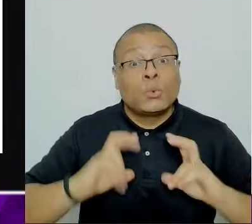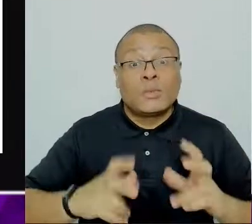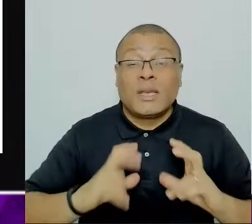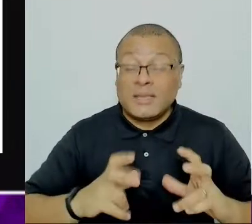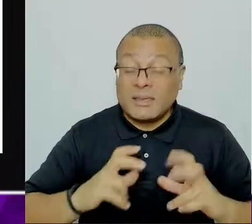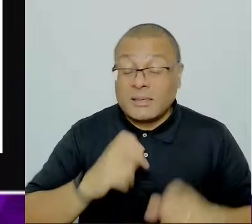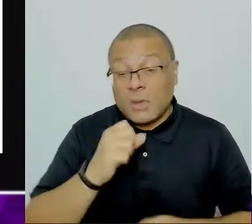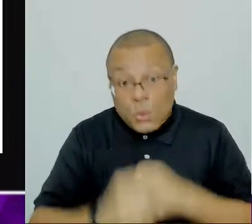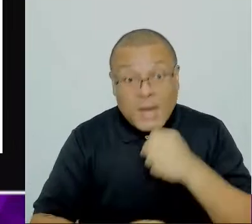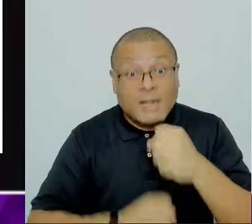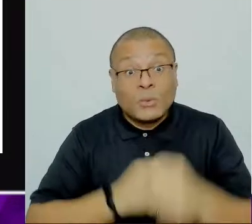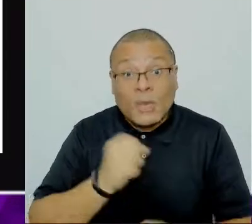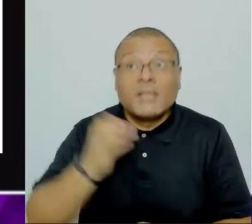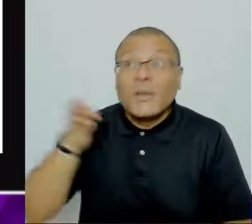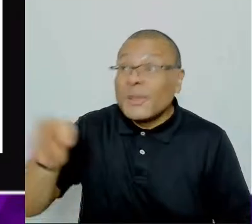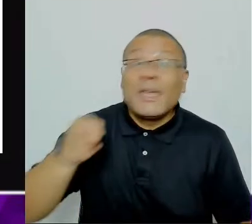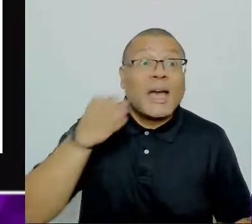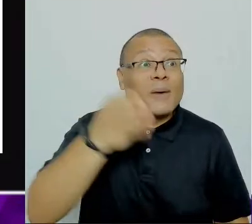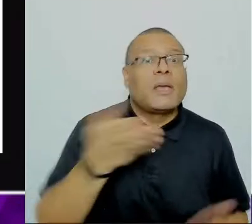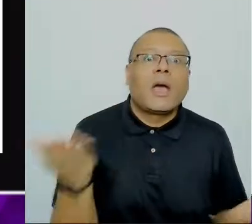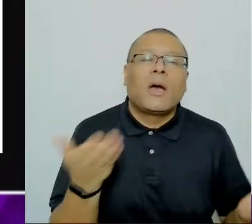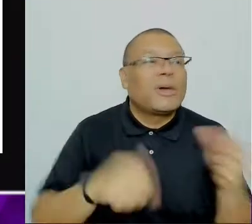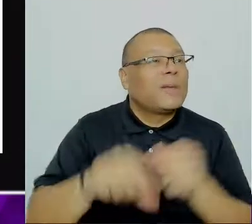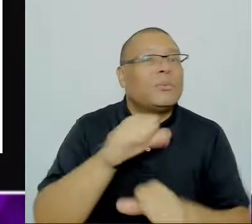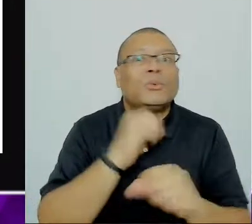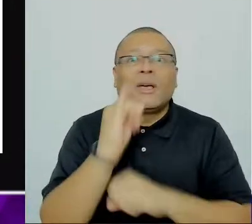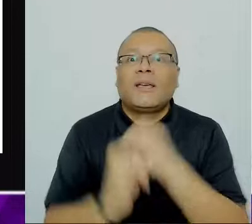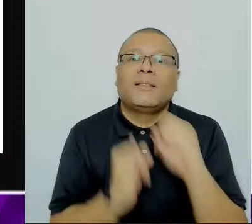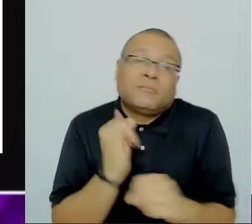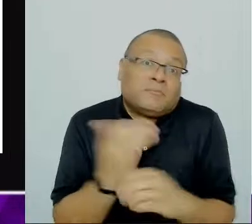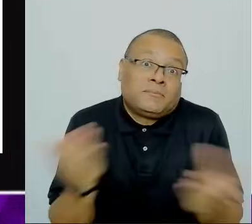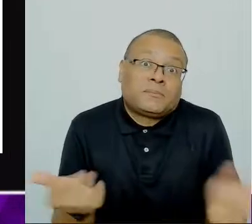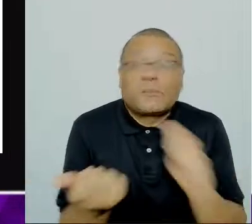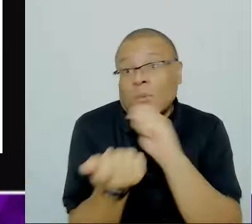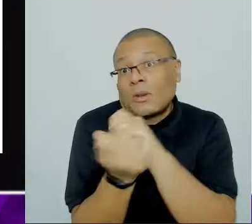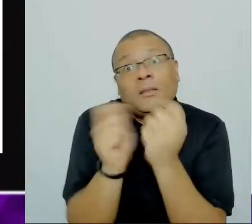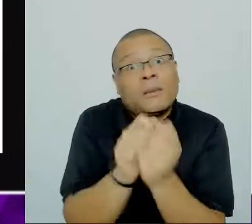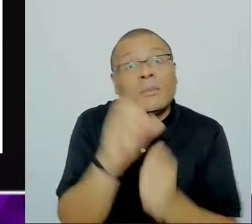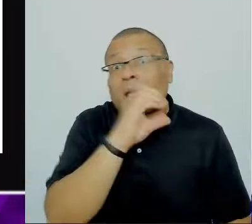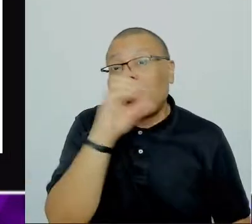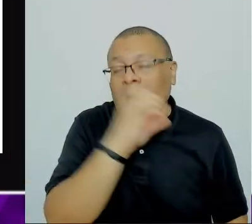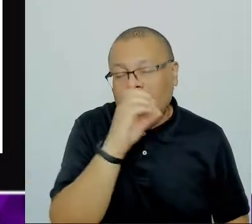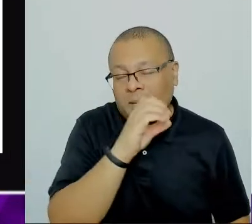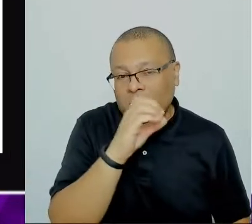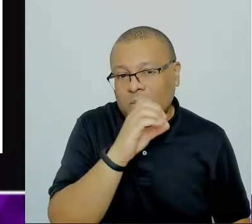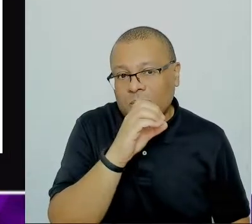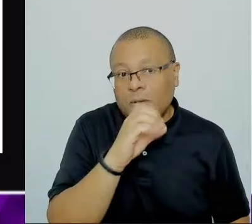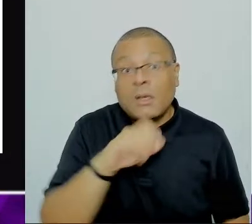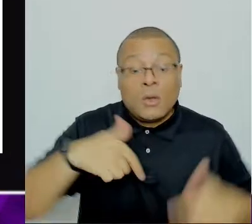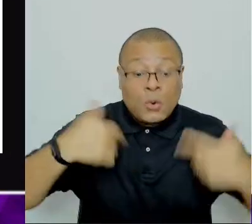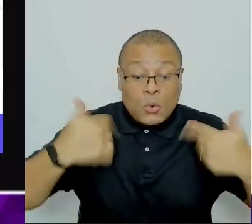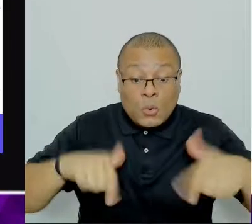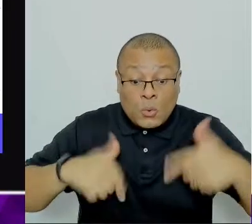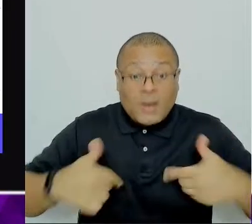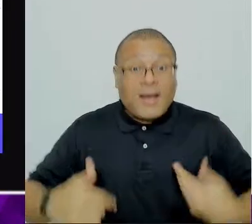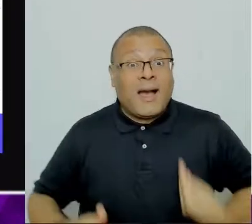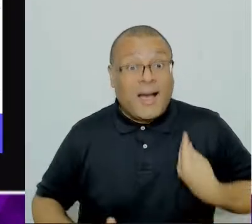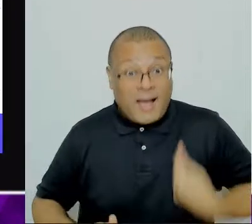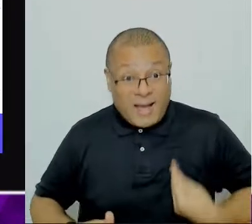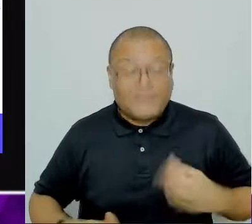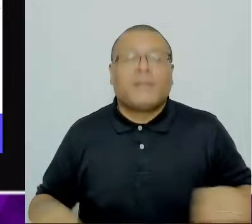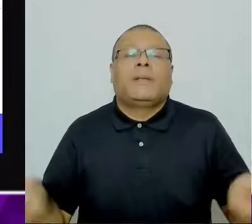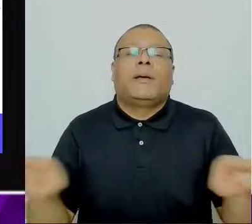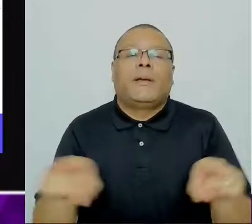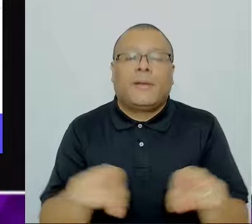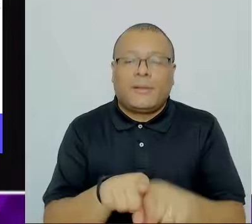lá para o TDC, poxa, agora a gente tem que ir para o online. A gente tem que se adaptar muito rápido. A nossa carreira também. A nossa carreira, a